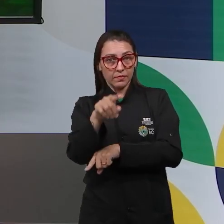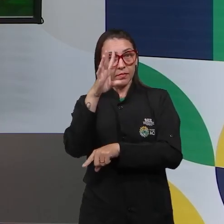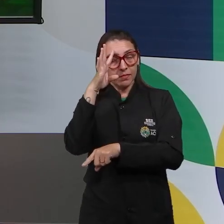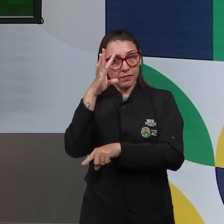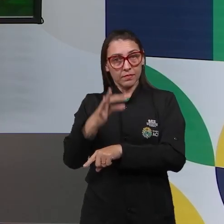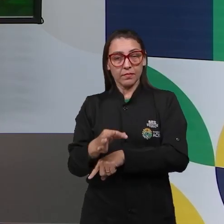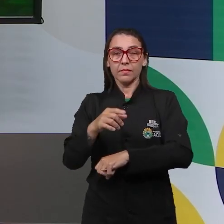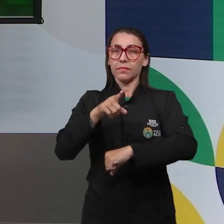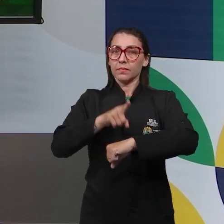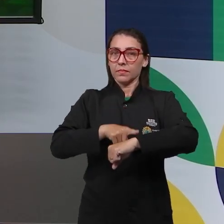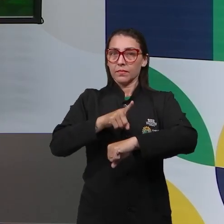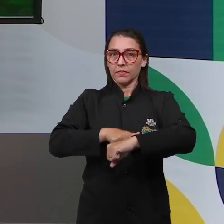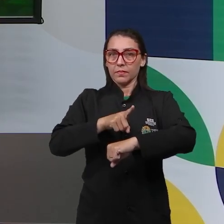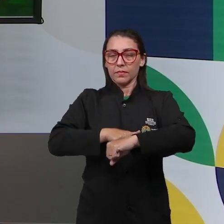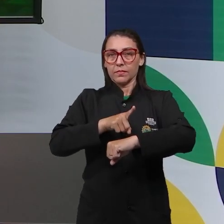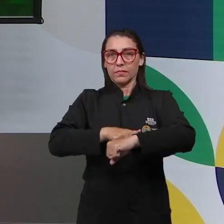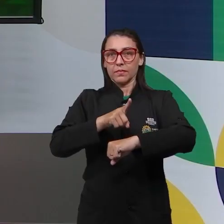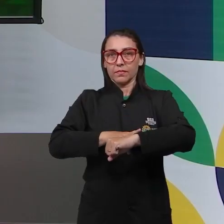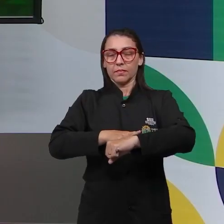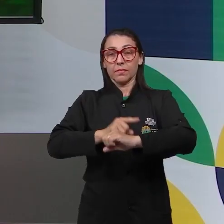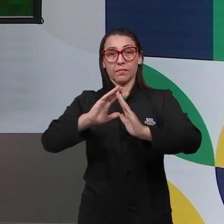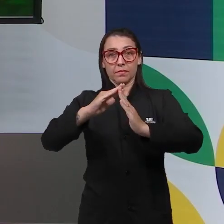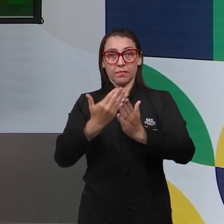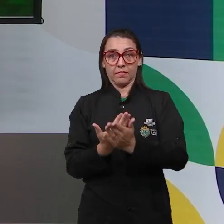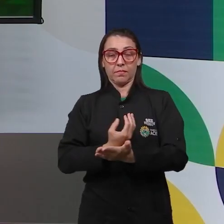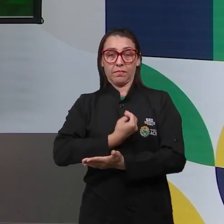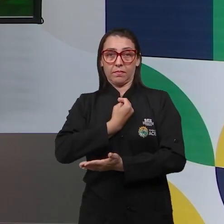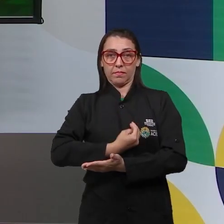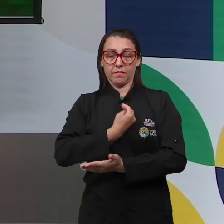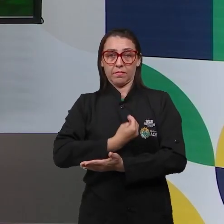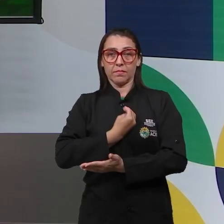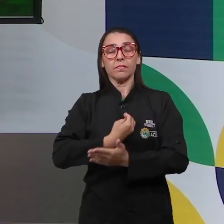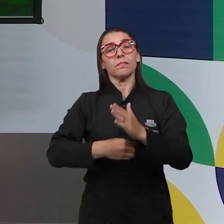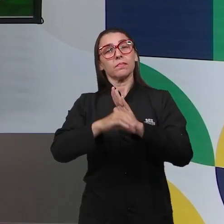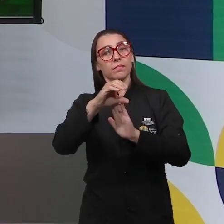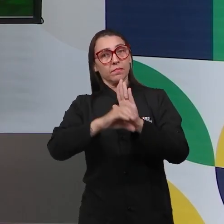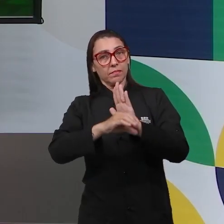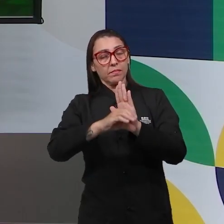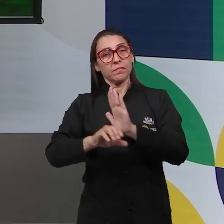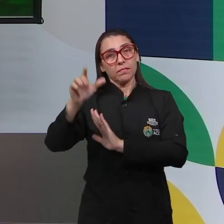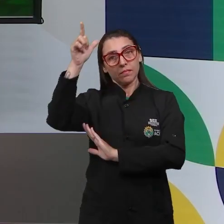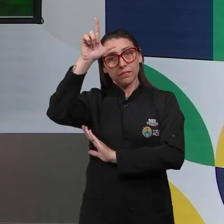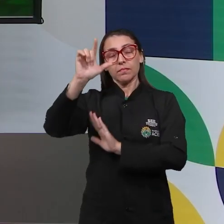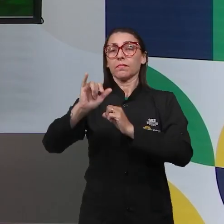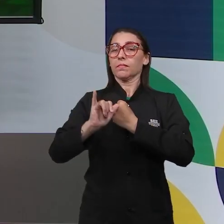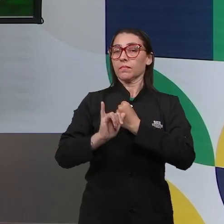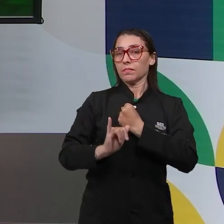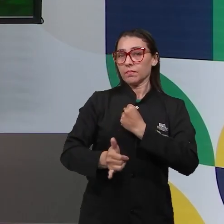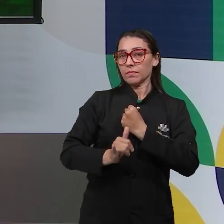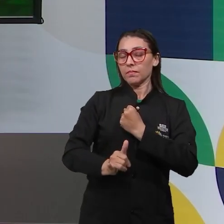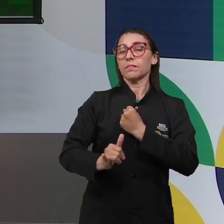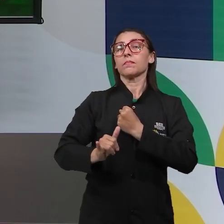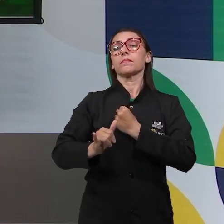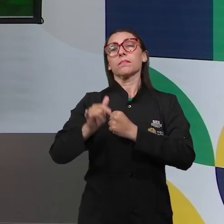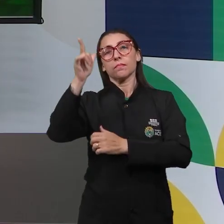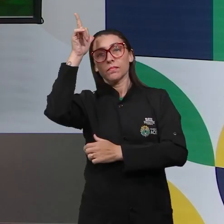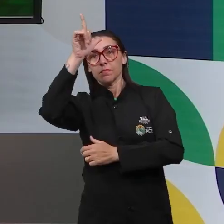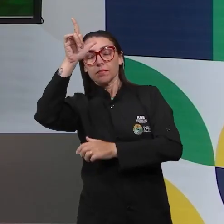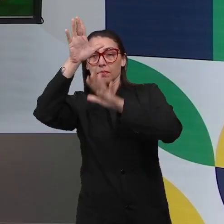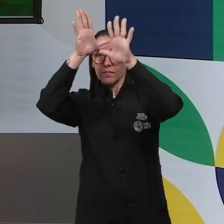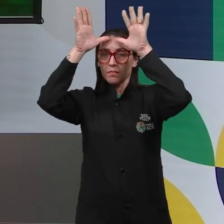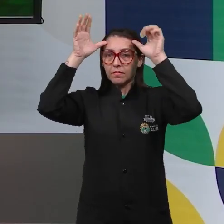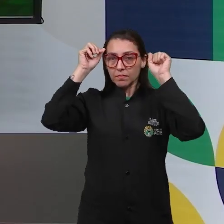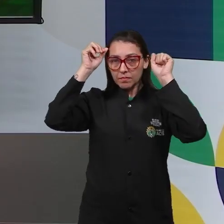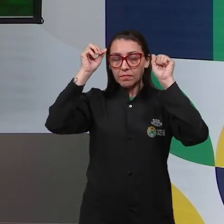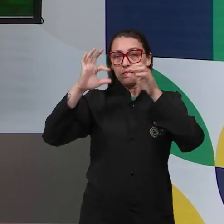algum momento aí da vida escolar, deve ter trabalhado esse conteúdo das lendas, dos contos, das lendas acrianas,